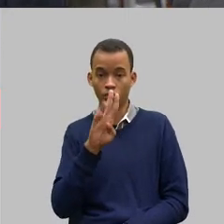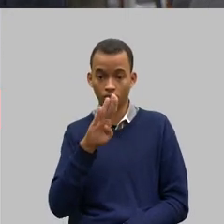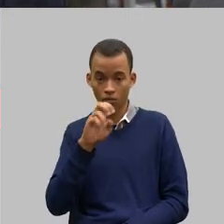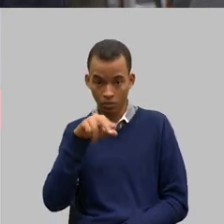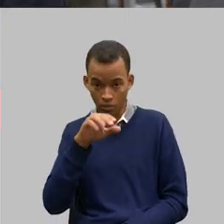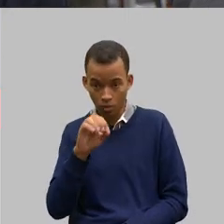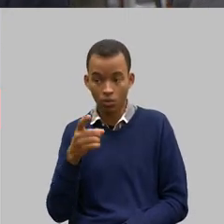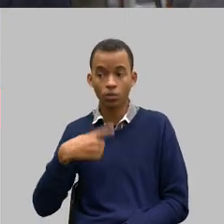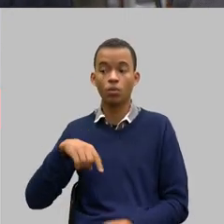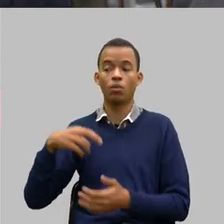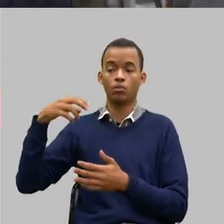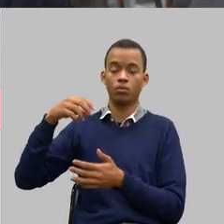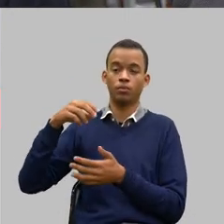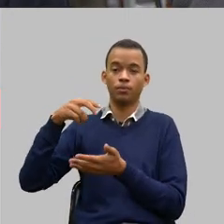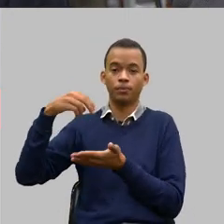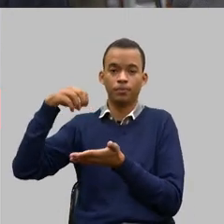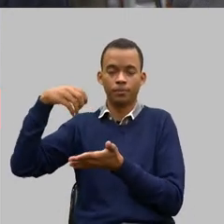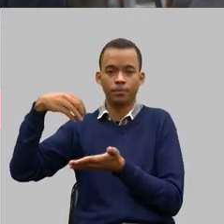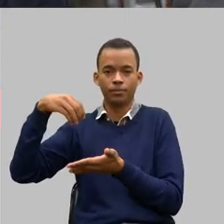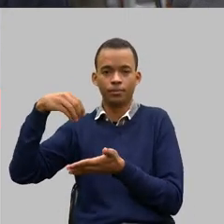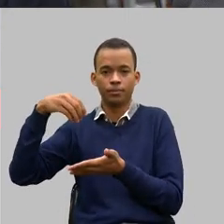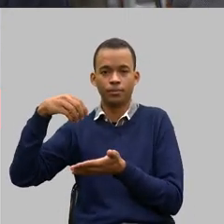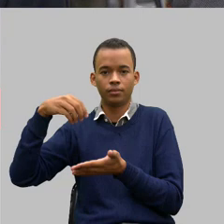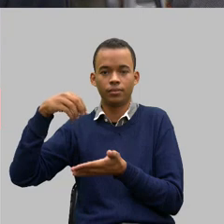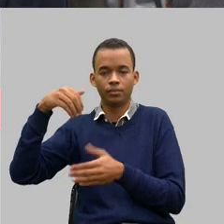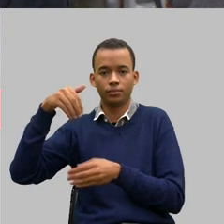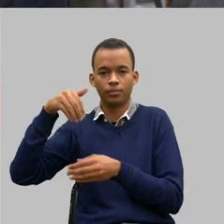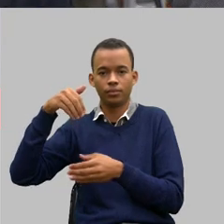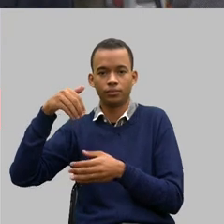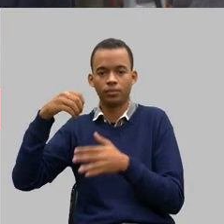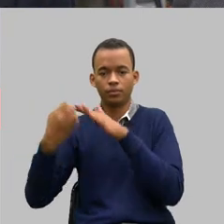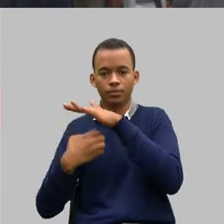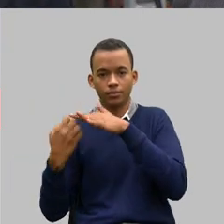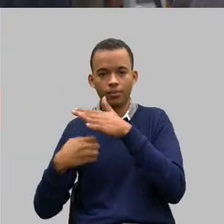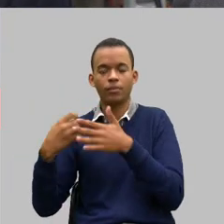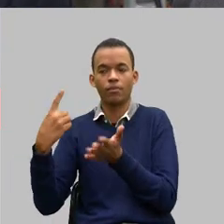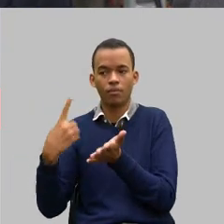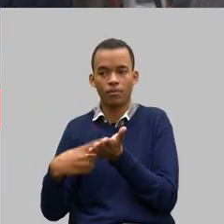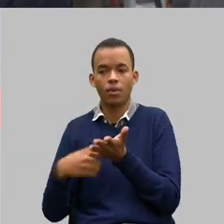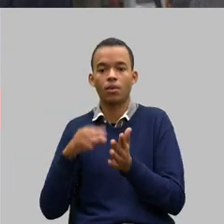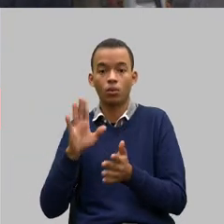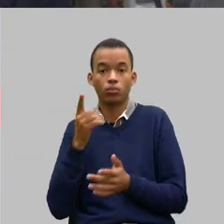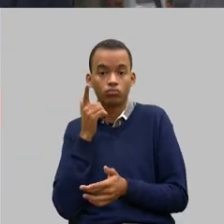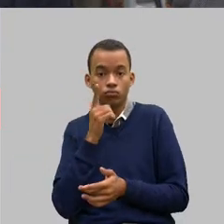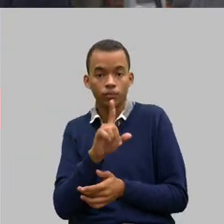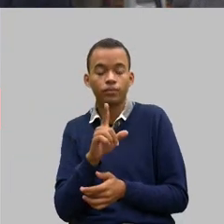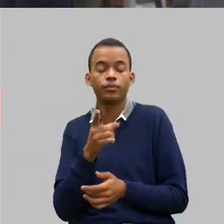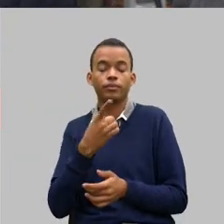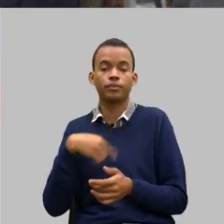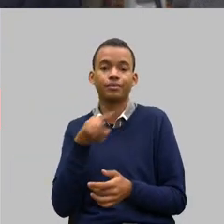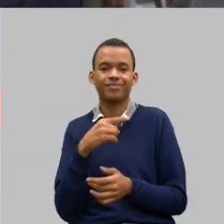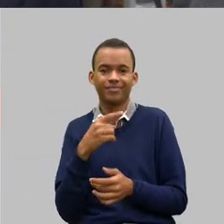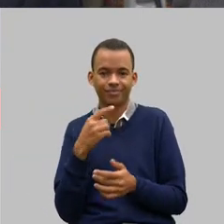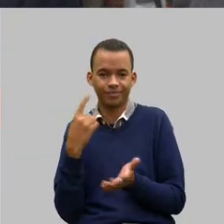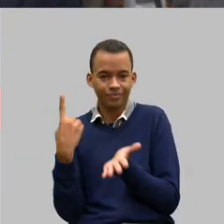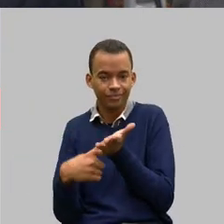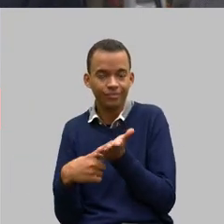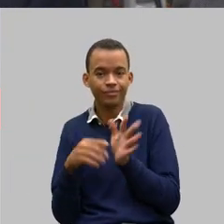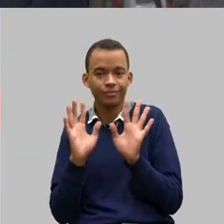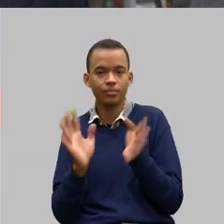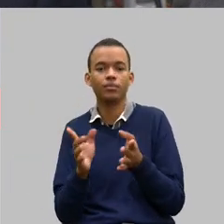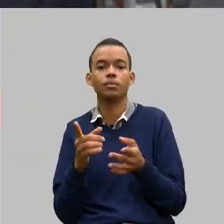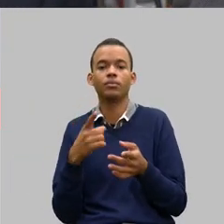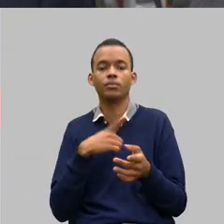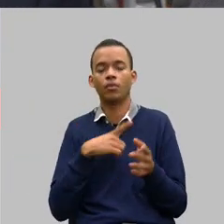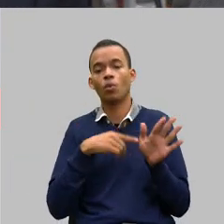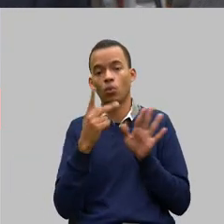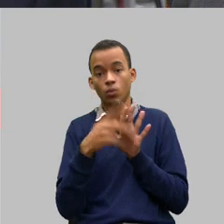capacidade né com a a a a melhoria completa da estrada Com Adição de terceiras faixas esse projeto fica pronto até